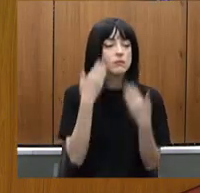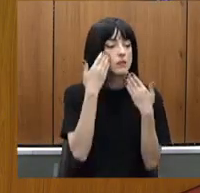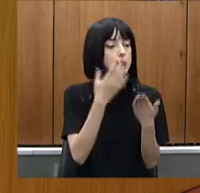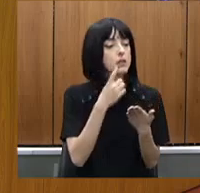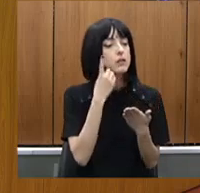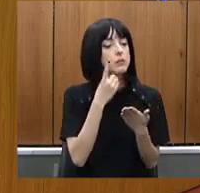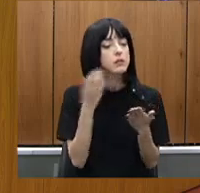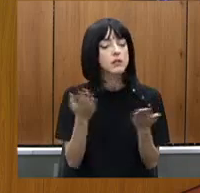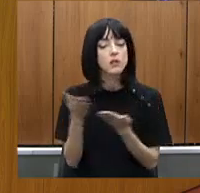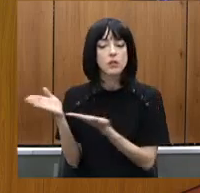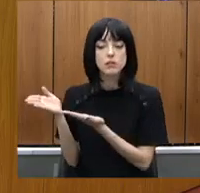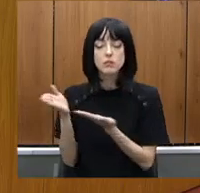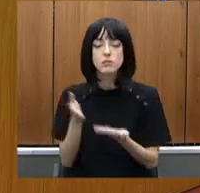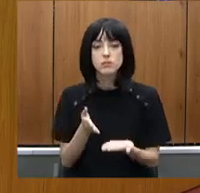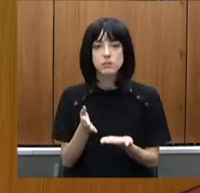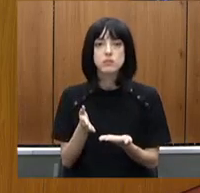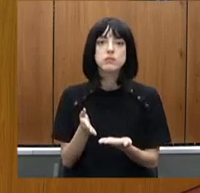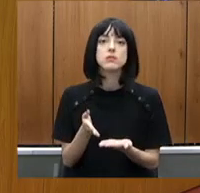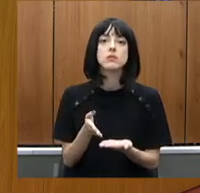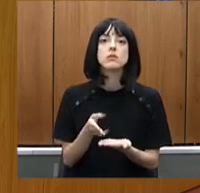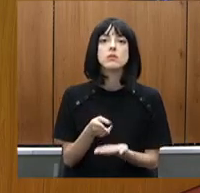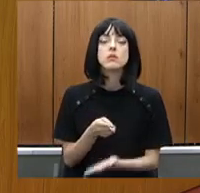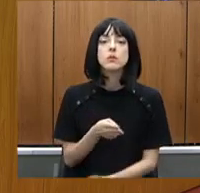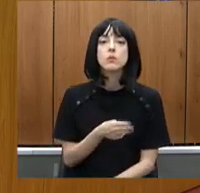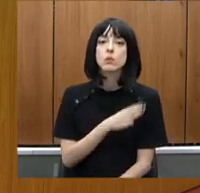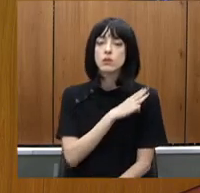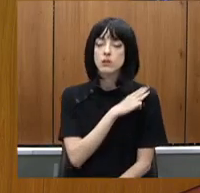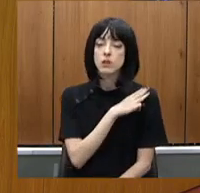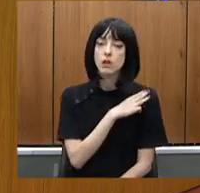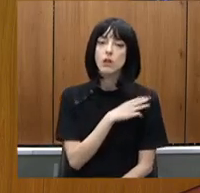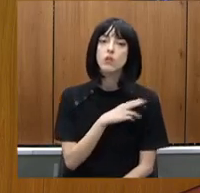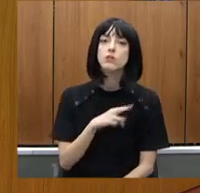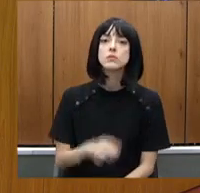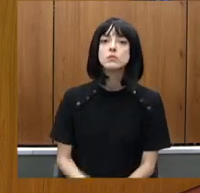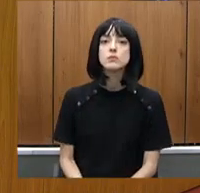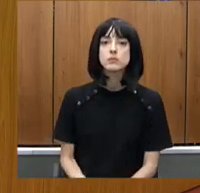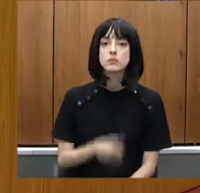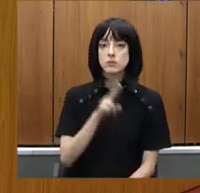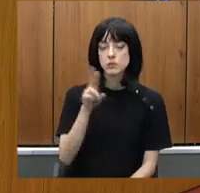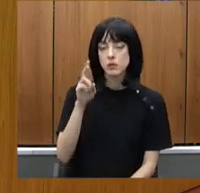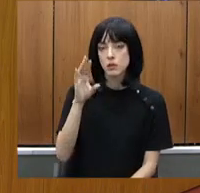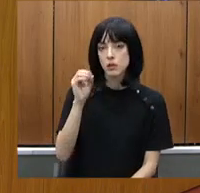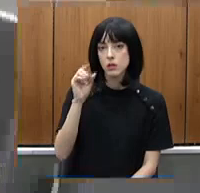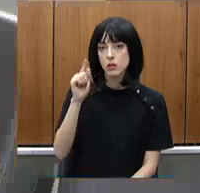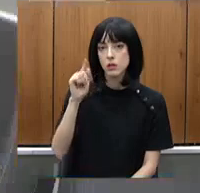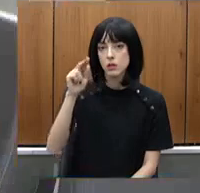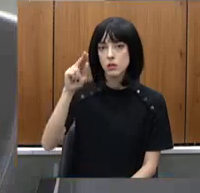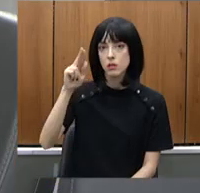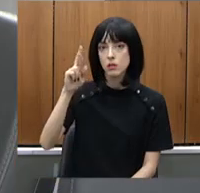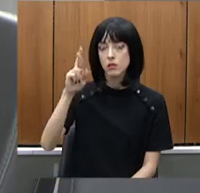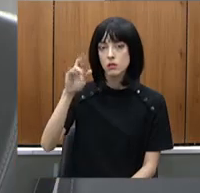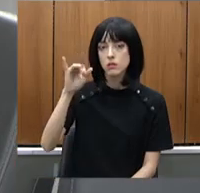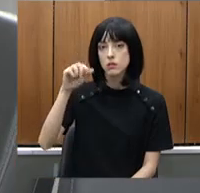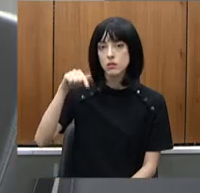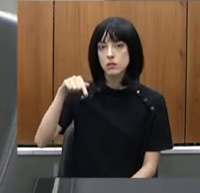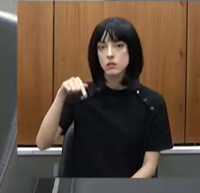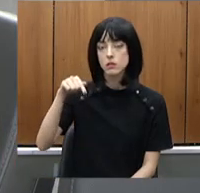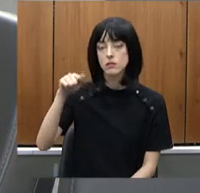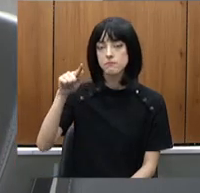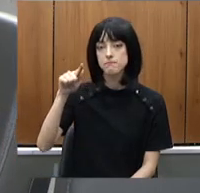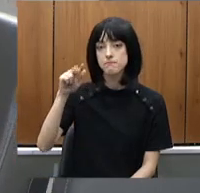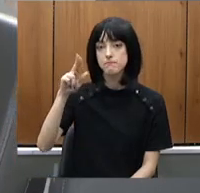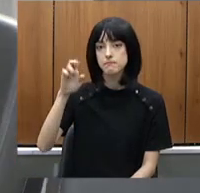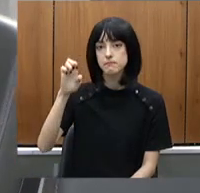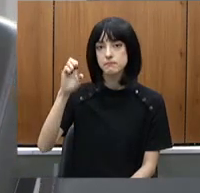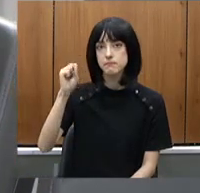Rodrigo Deputado Obrigado aí pelas perguntas né na verdade são temas assim